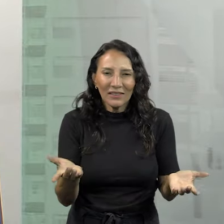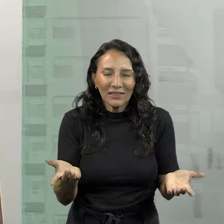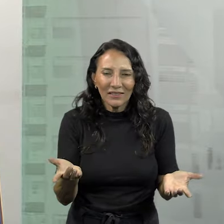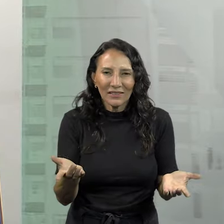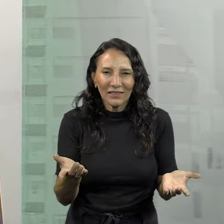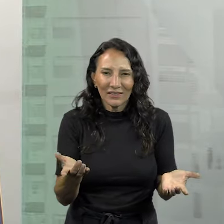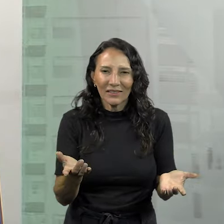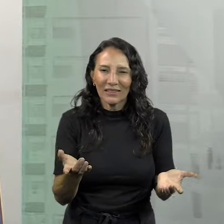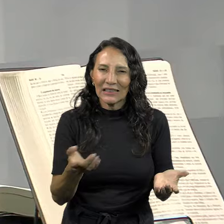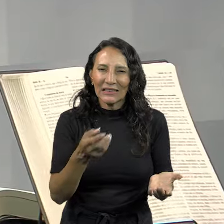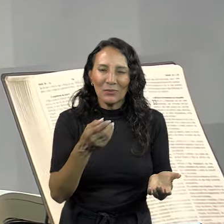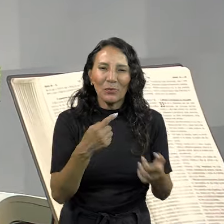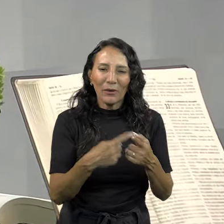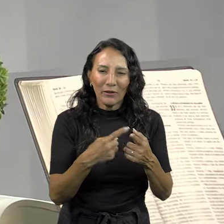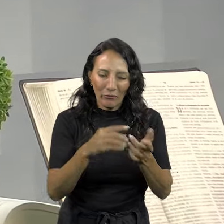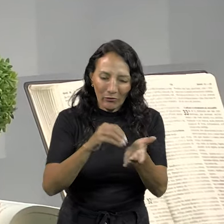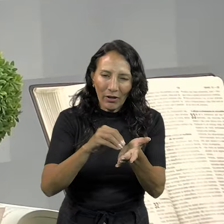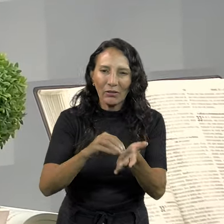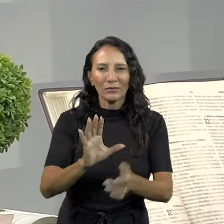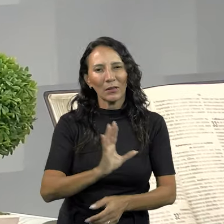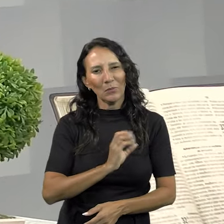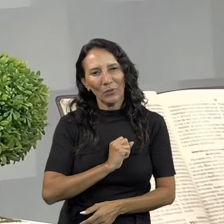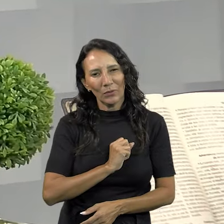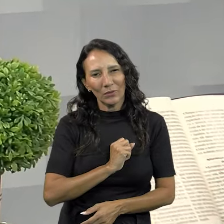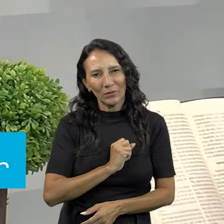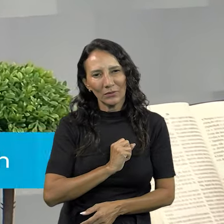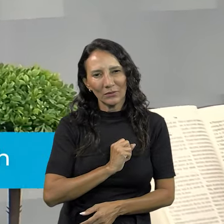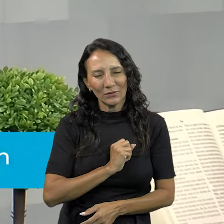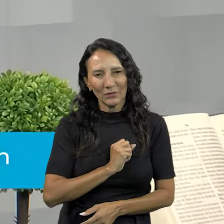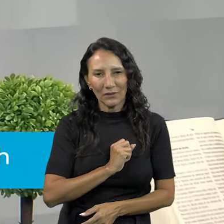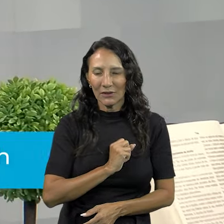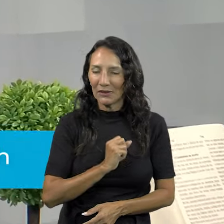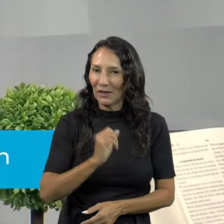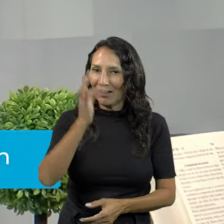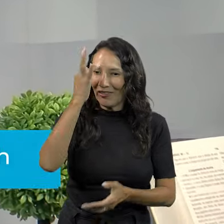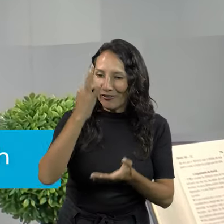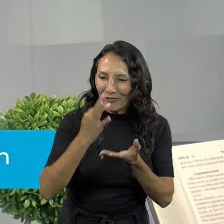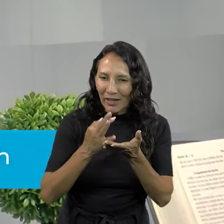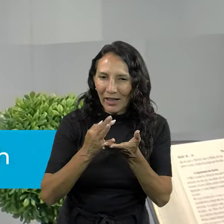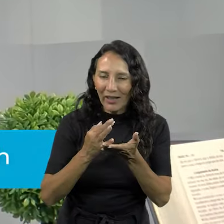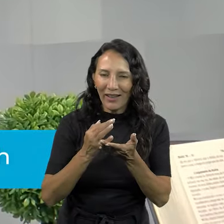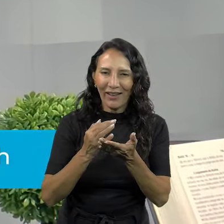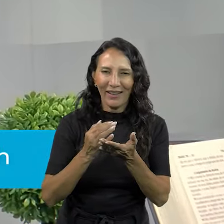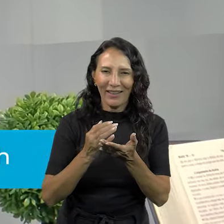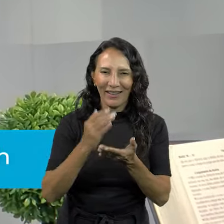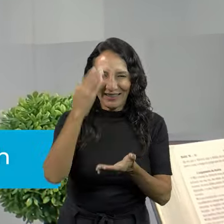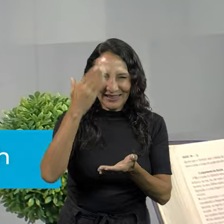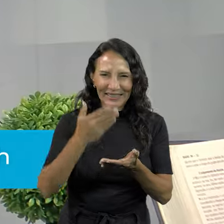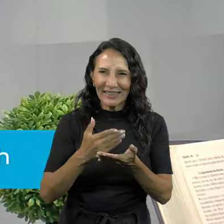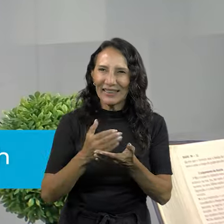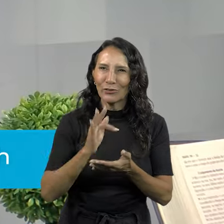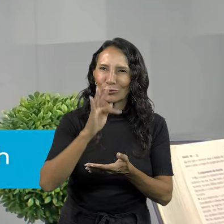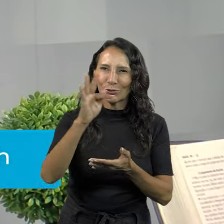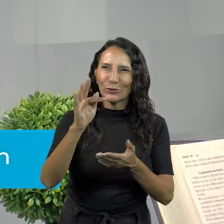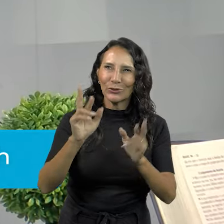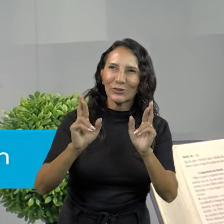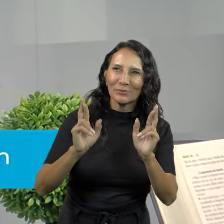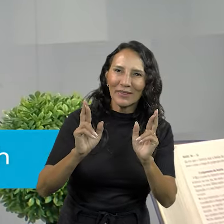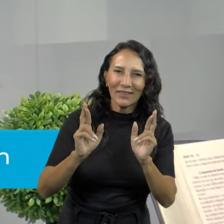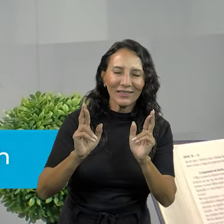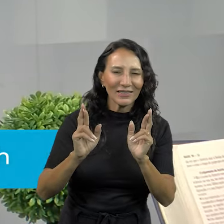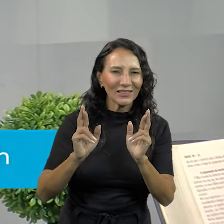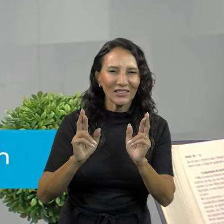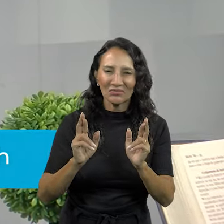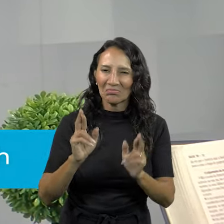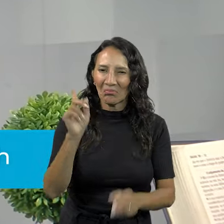do outro. Então, se não há amor, a fé e a esperança, elas ficam nulas. Por quê?